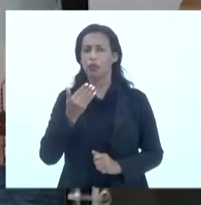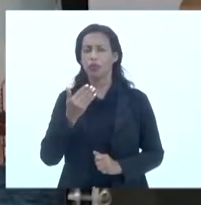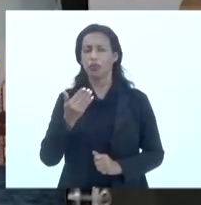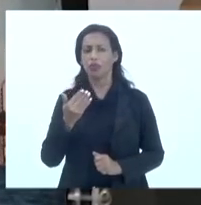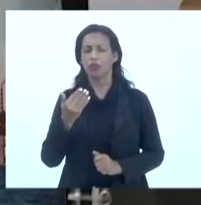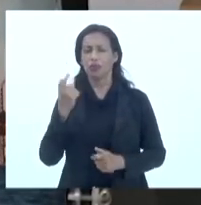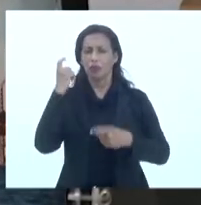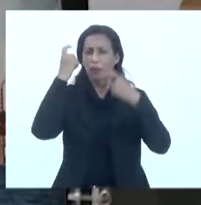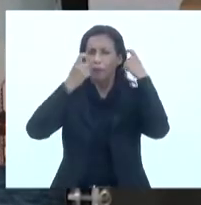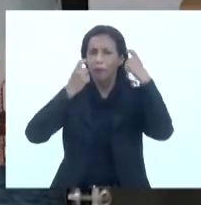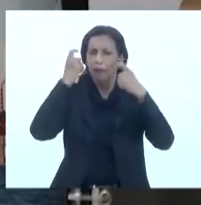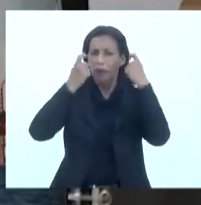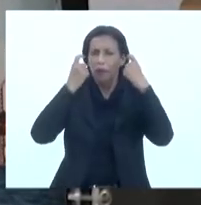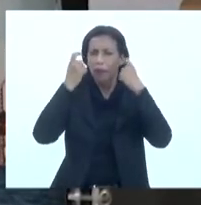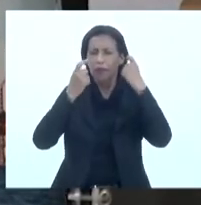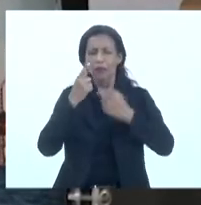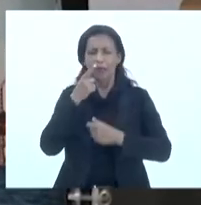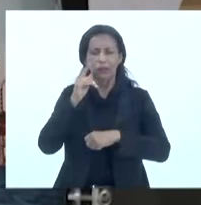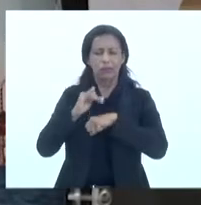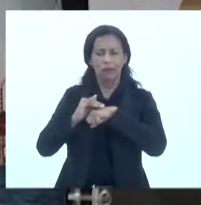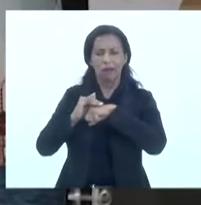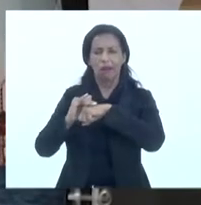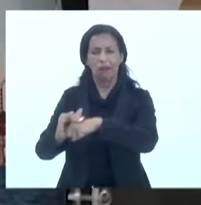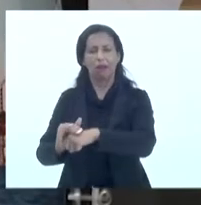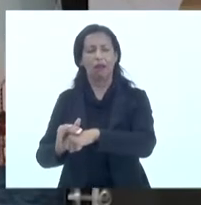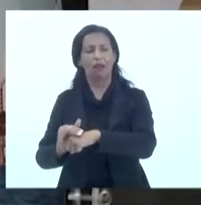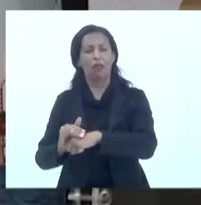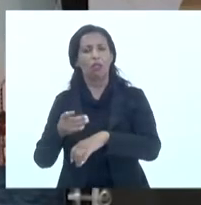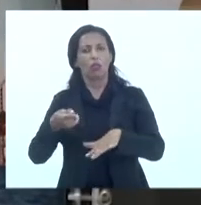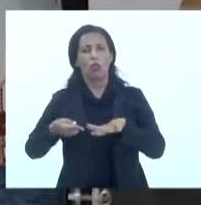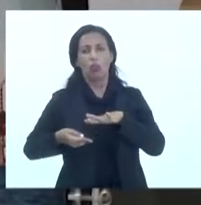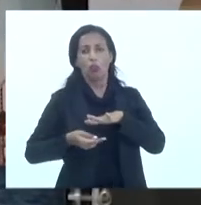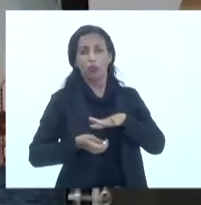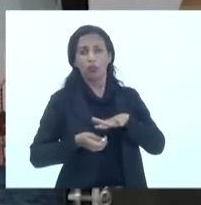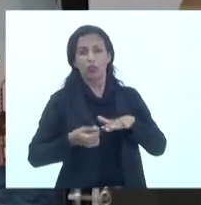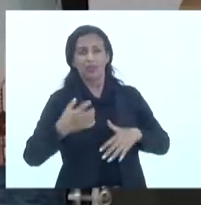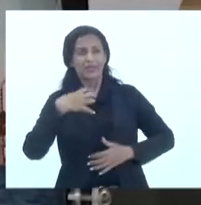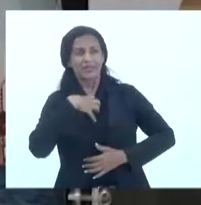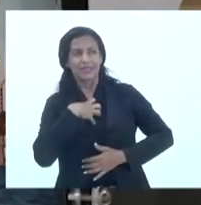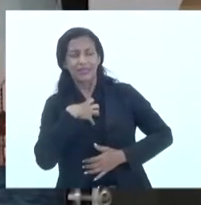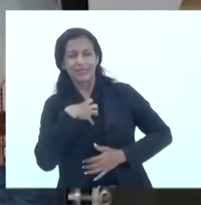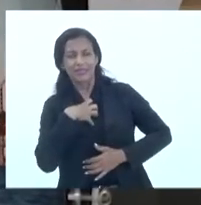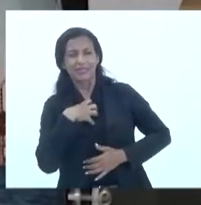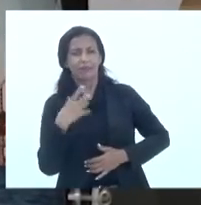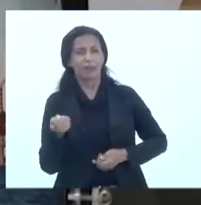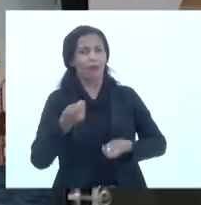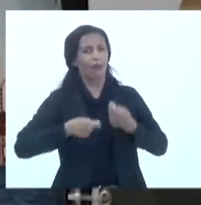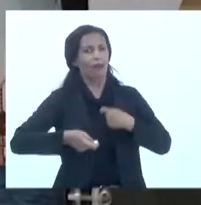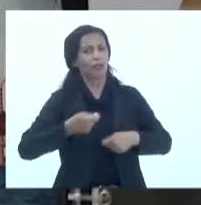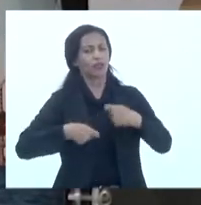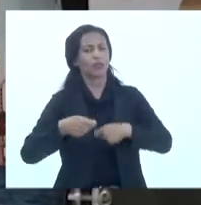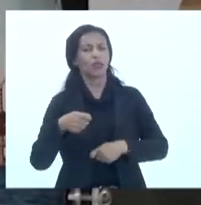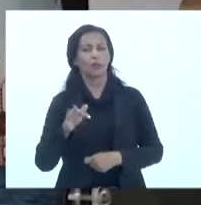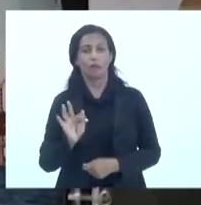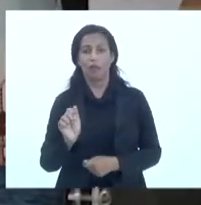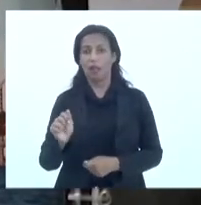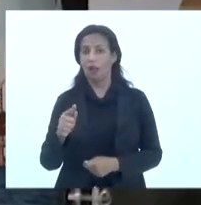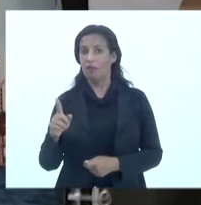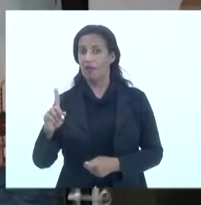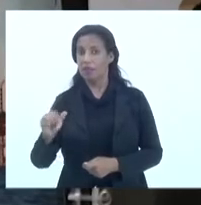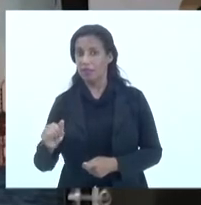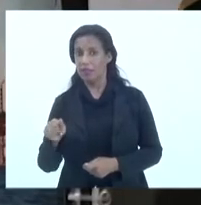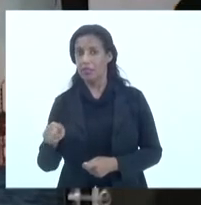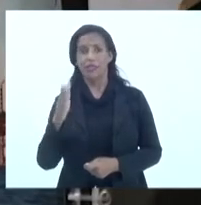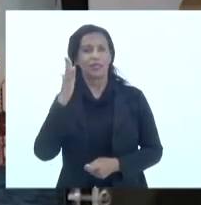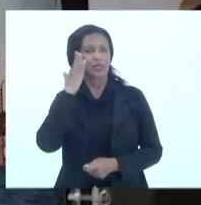da preocupação que eu tinha do fundo estar sendo administrado pela Fazenda. A gente sabe